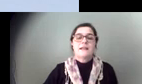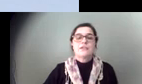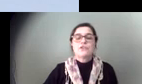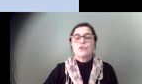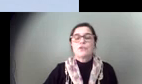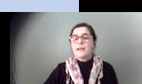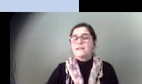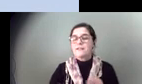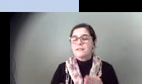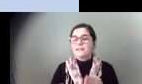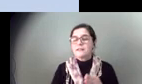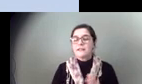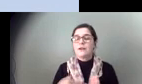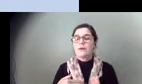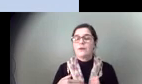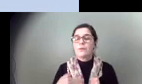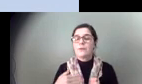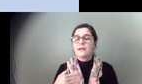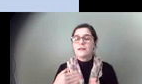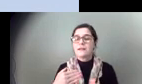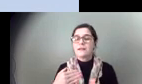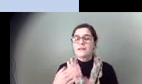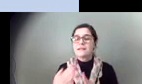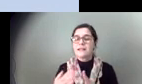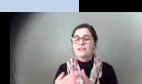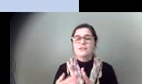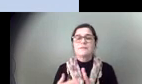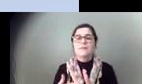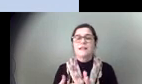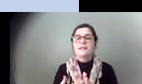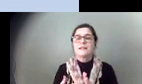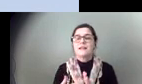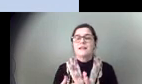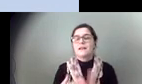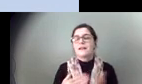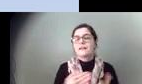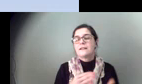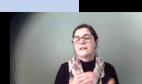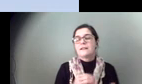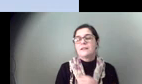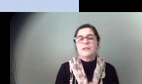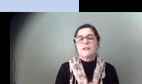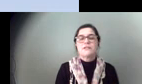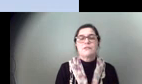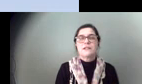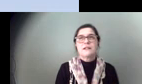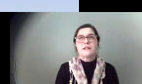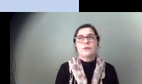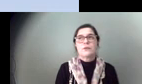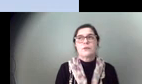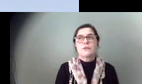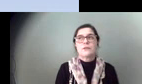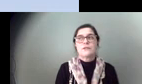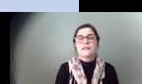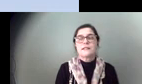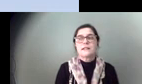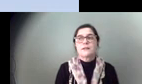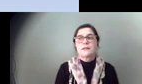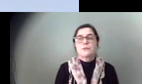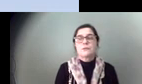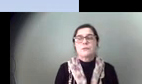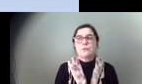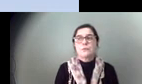E aí a gente começa a fazer uma crescente, né? Ah, de repente foi detectada alguma coisa,